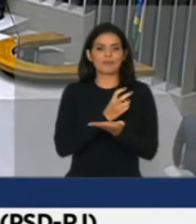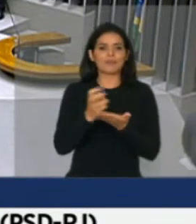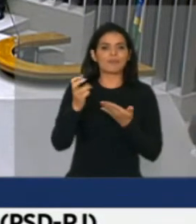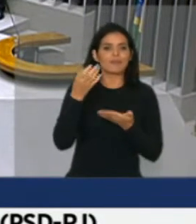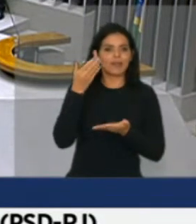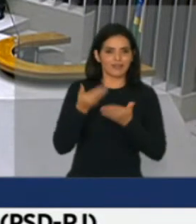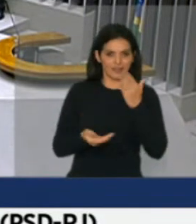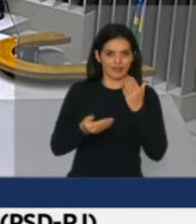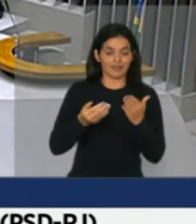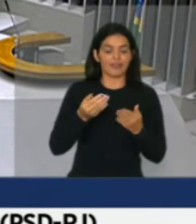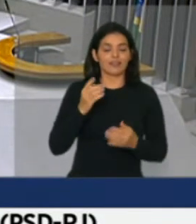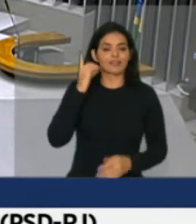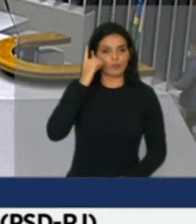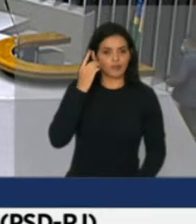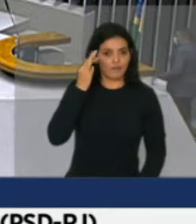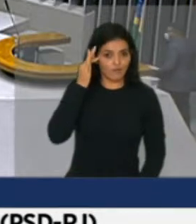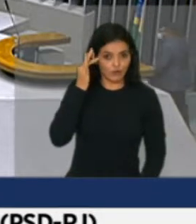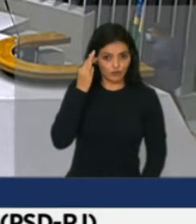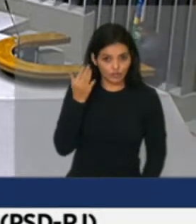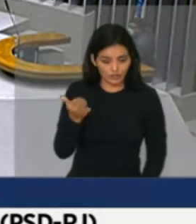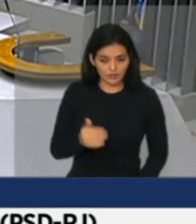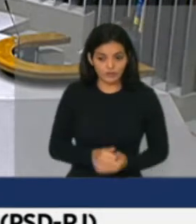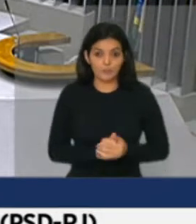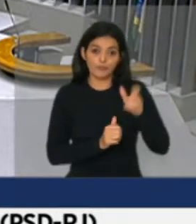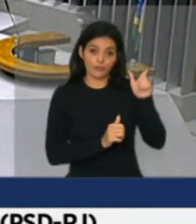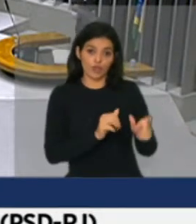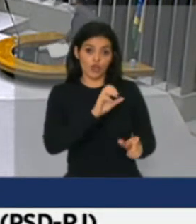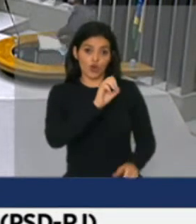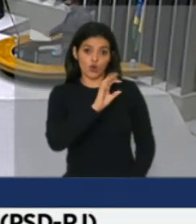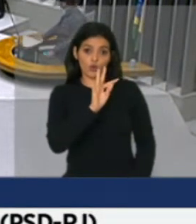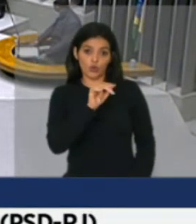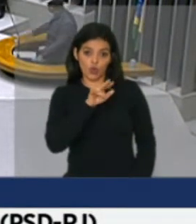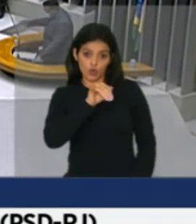Rio de Janeiro, mesmo estado da deputada Flor de Lis, do PSD.